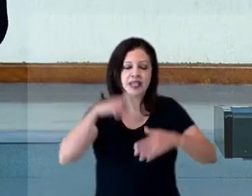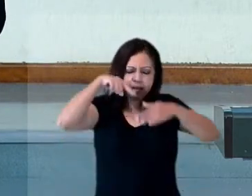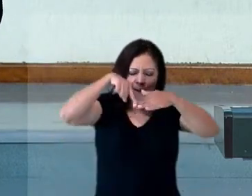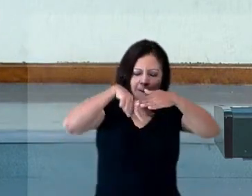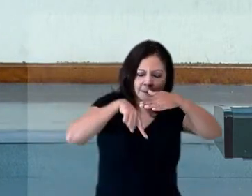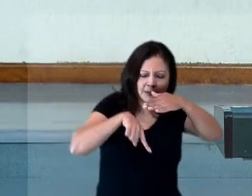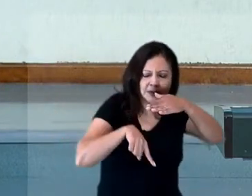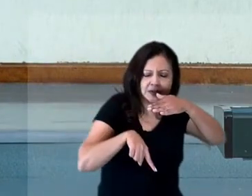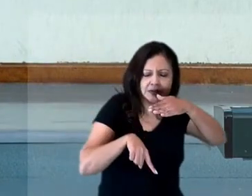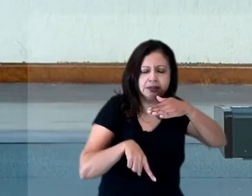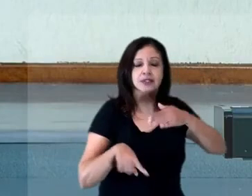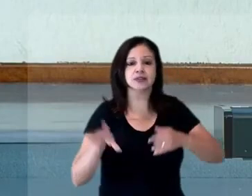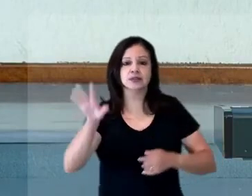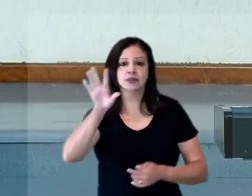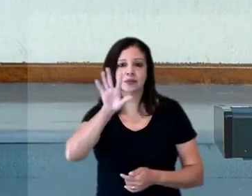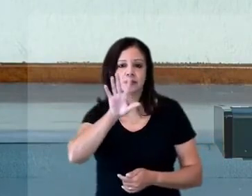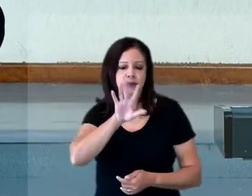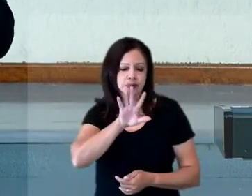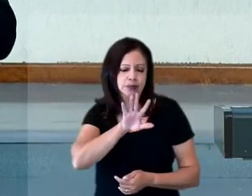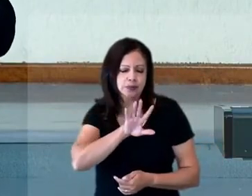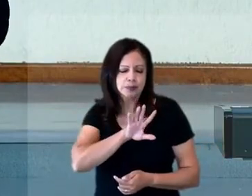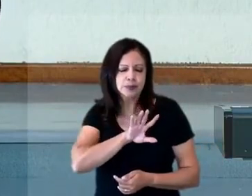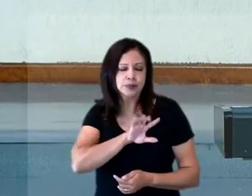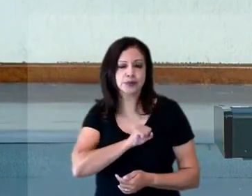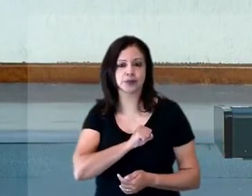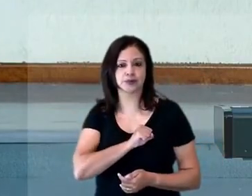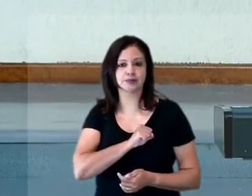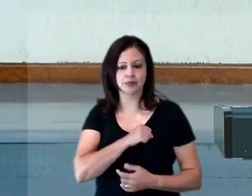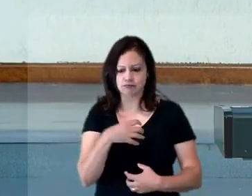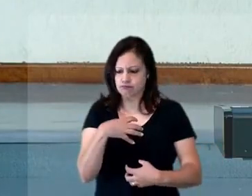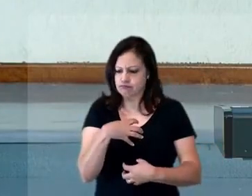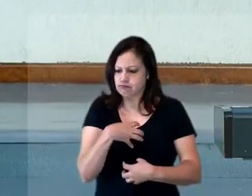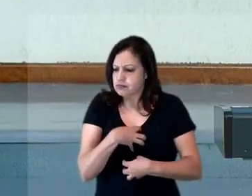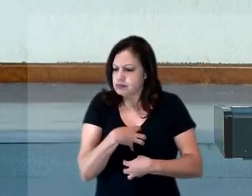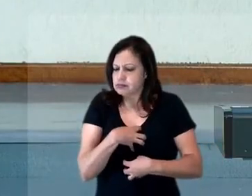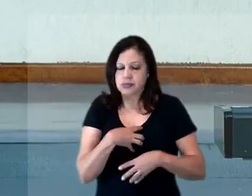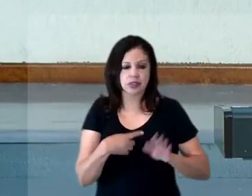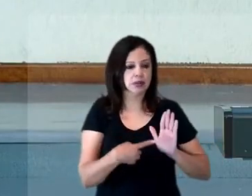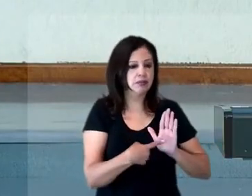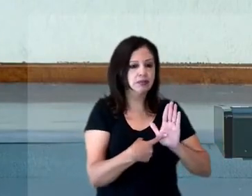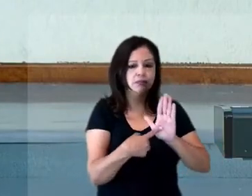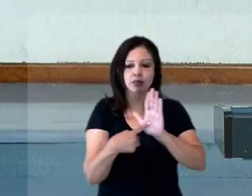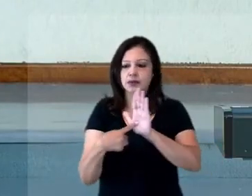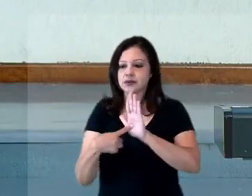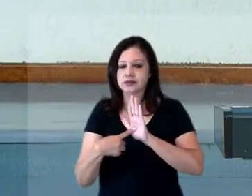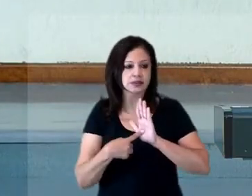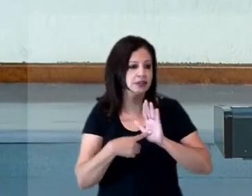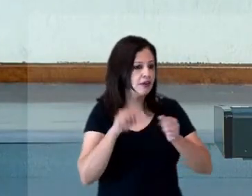intensidade do amor, a forma como nós temos demonstrado, como